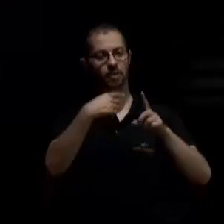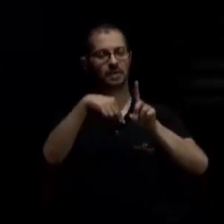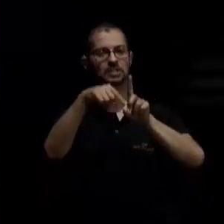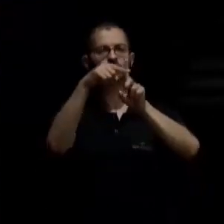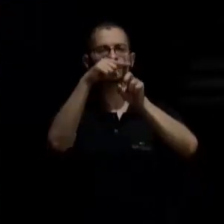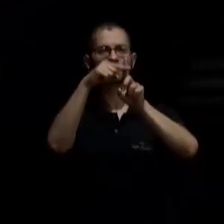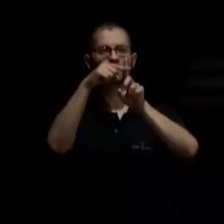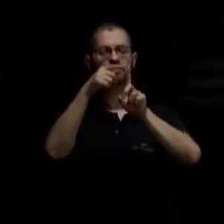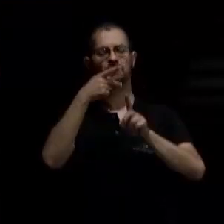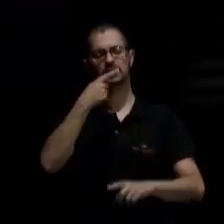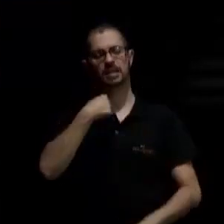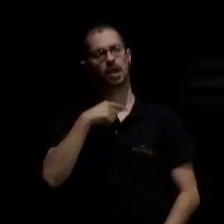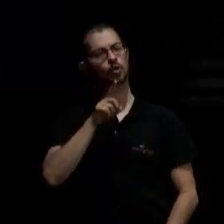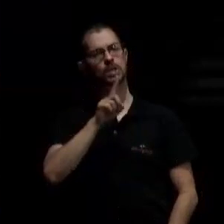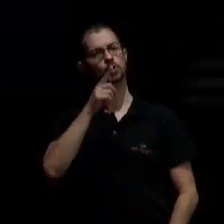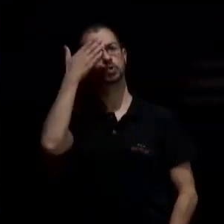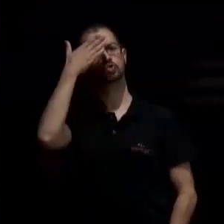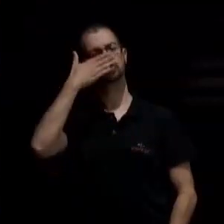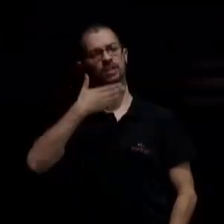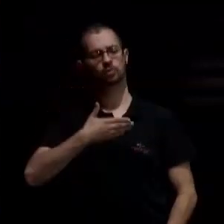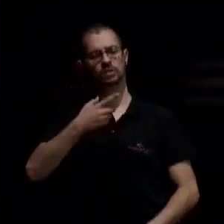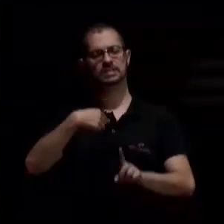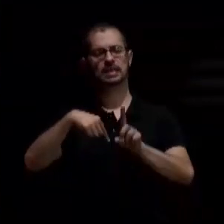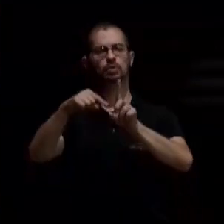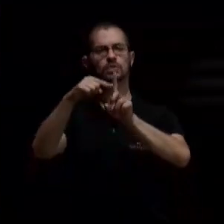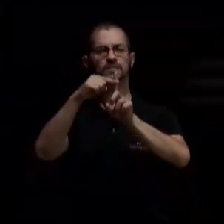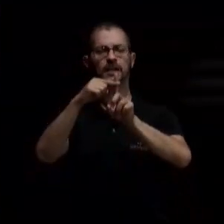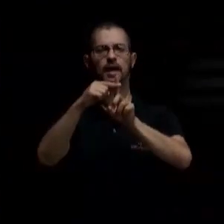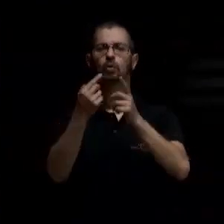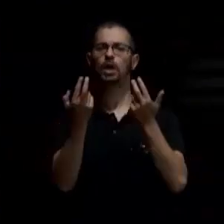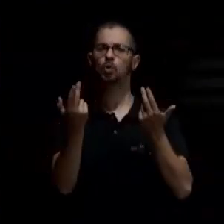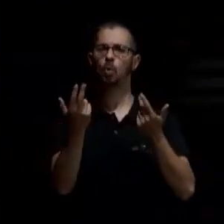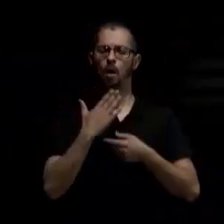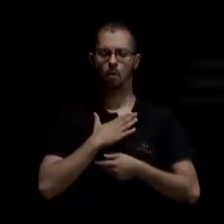não sou digno de ser crucificado como meu Senhor.